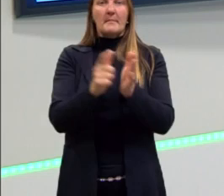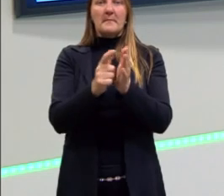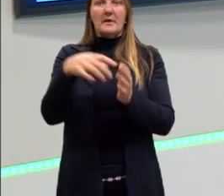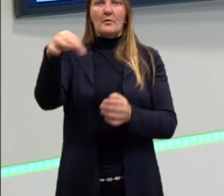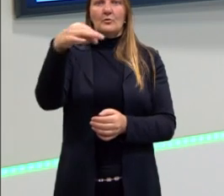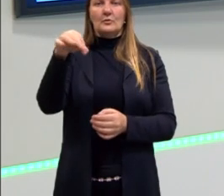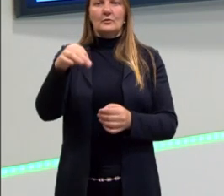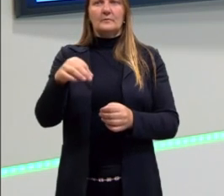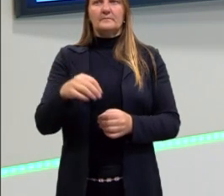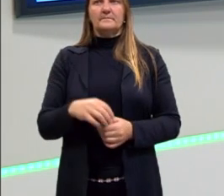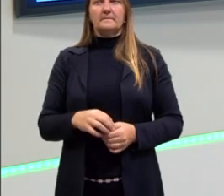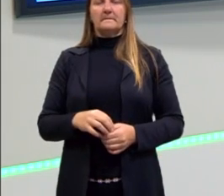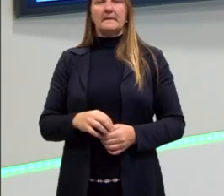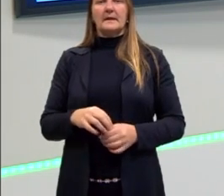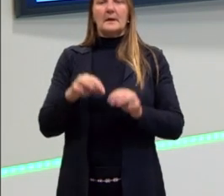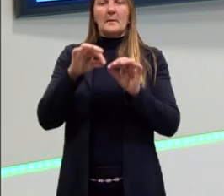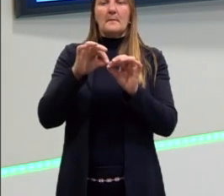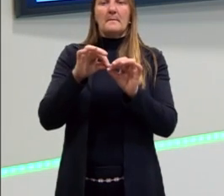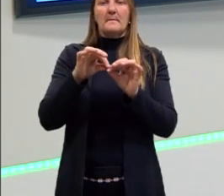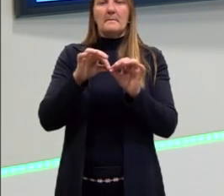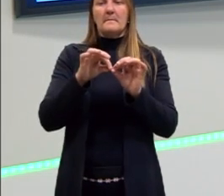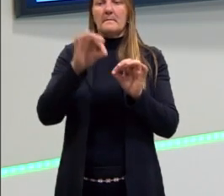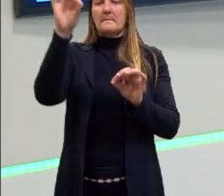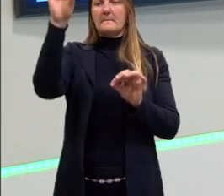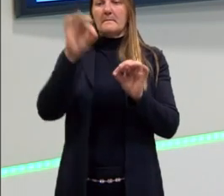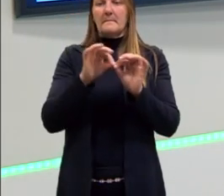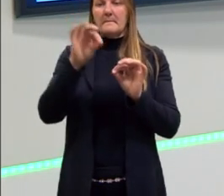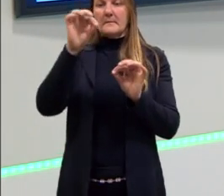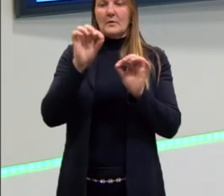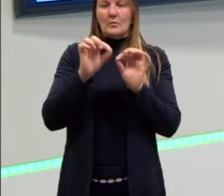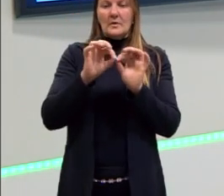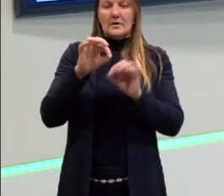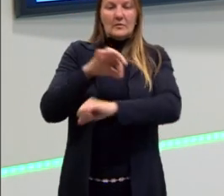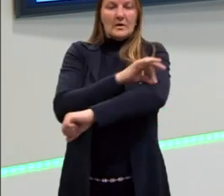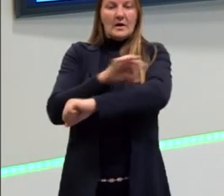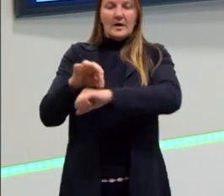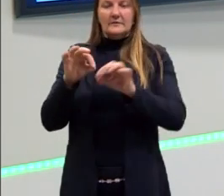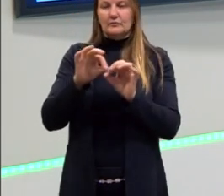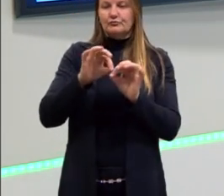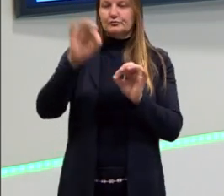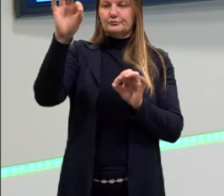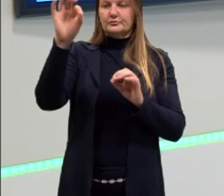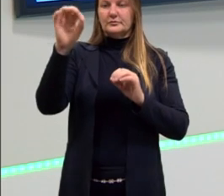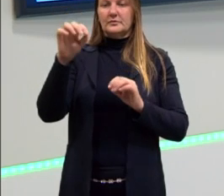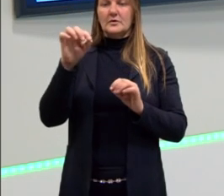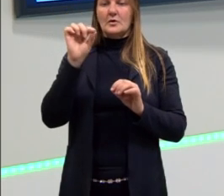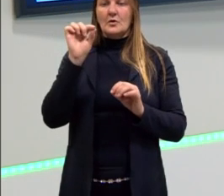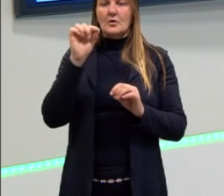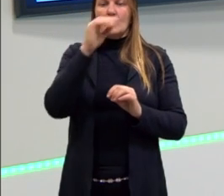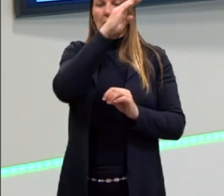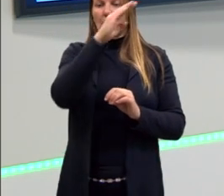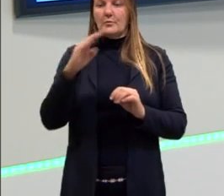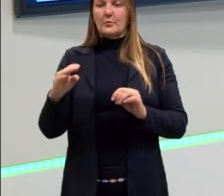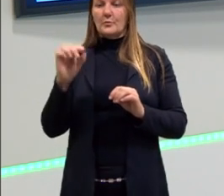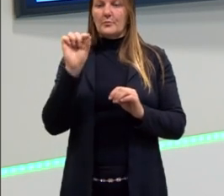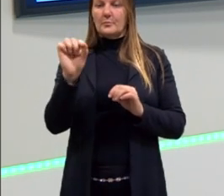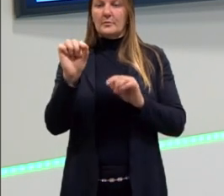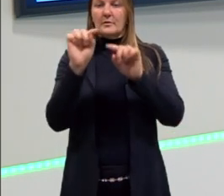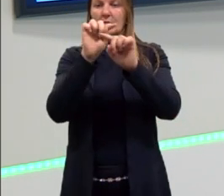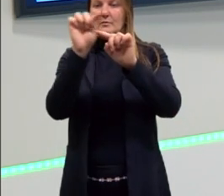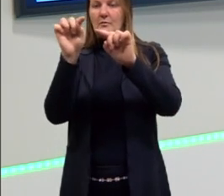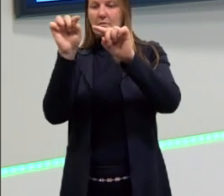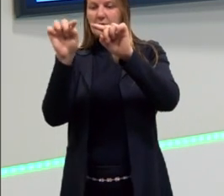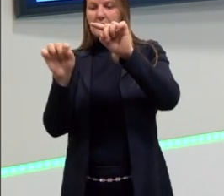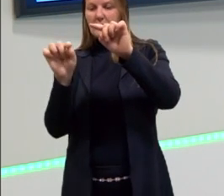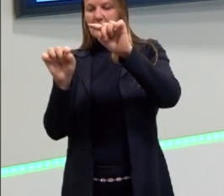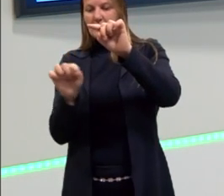reta e depois uma reta perpendicular que cruze com essa reta inicial em qualquer ponto marca em os ângulos pode